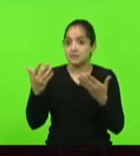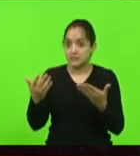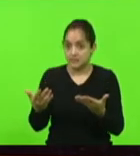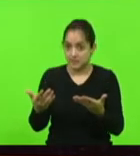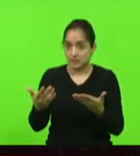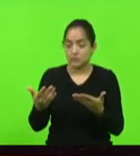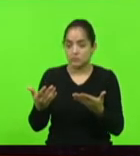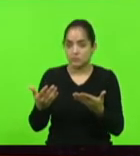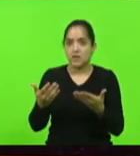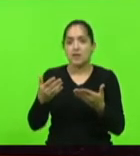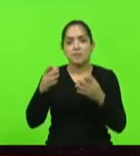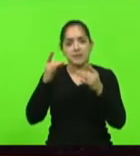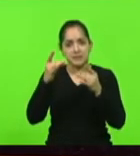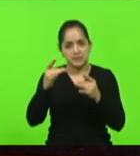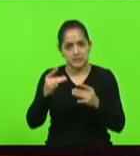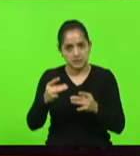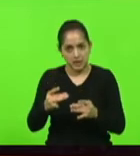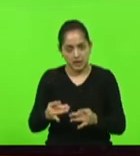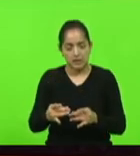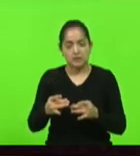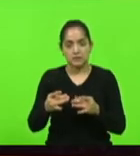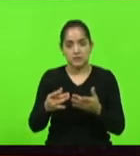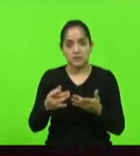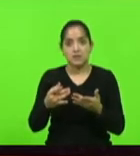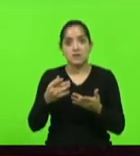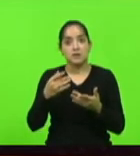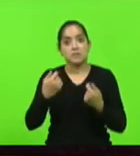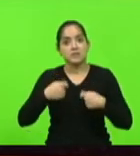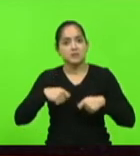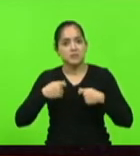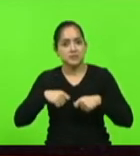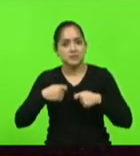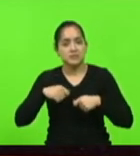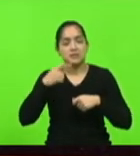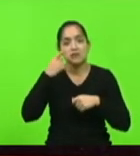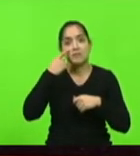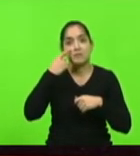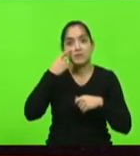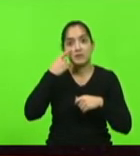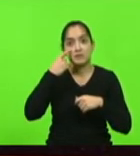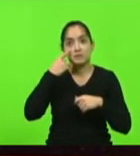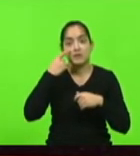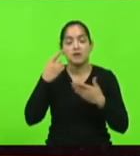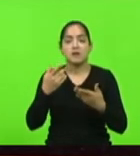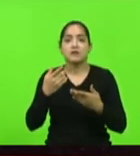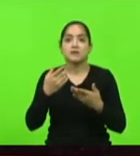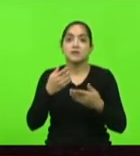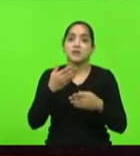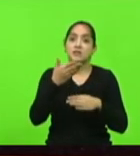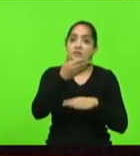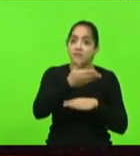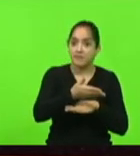mais detalhes em relação a isso, mas eu tinha que fazer, não uma resposta ao deputado, que vai ali com razão fazer